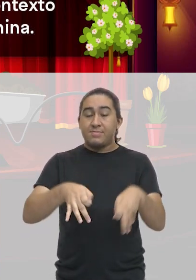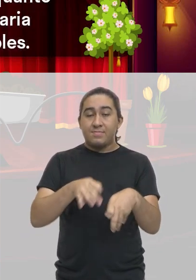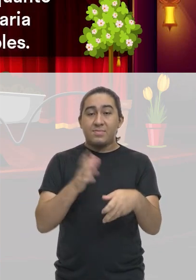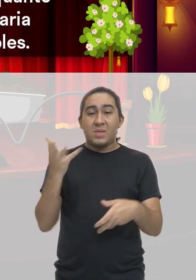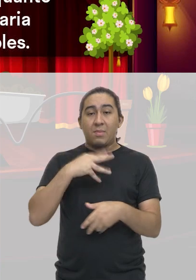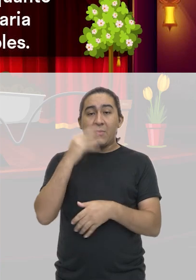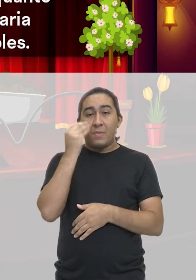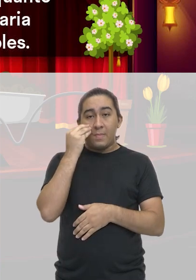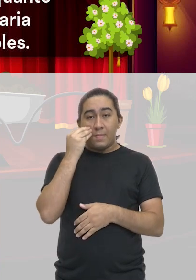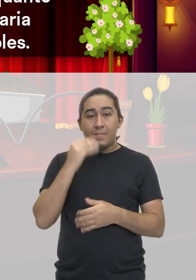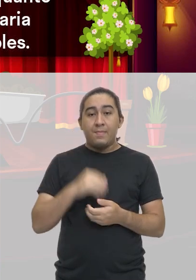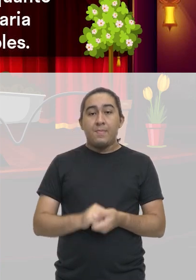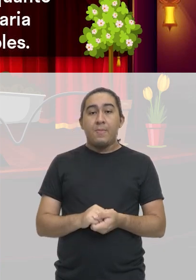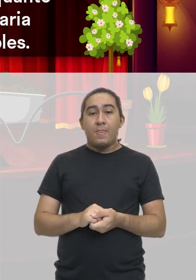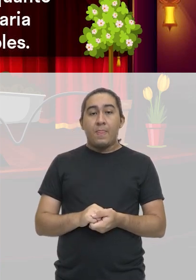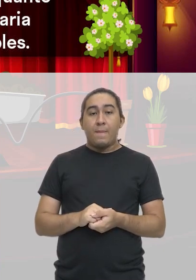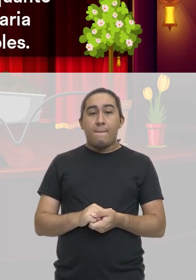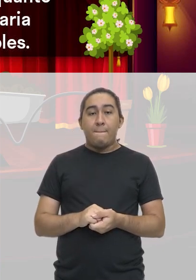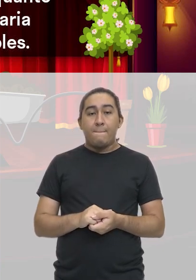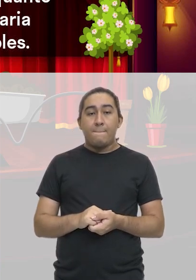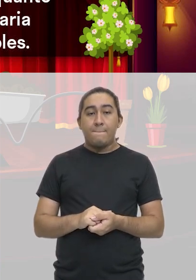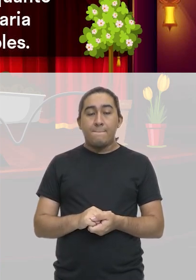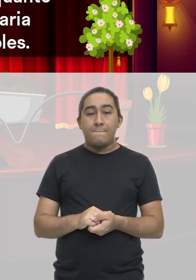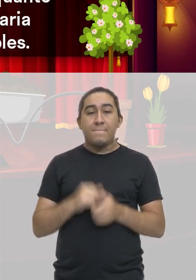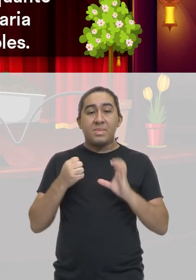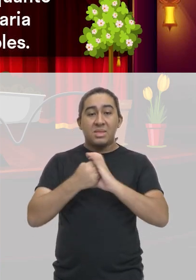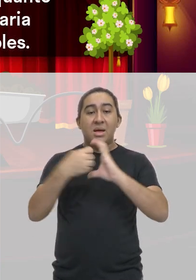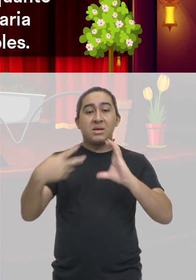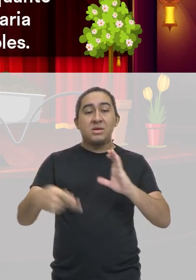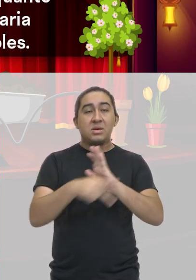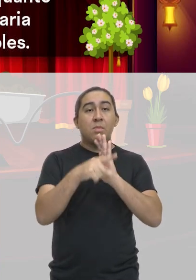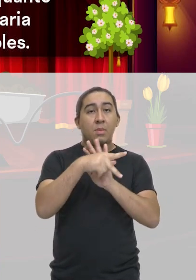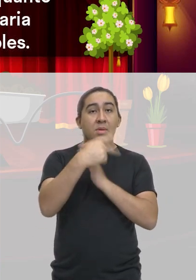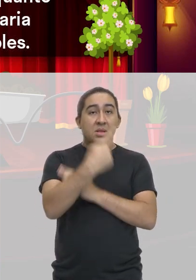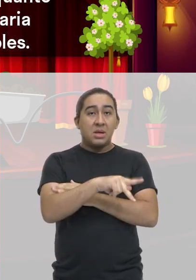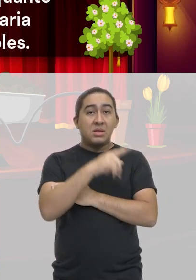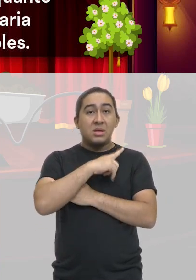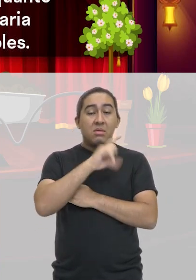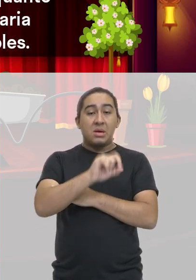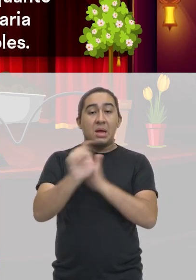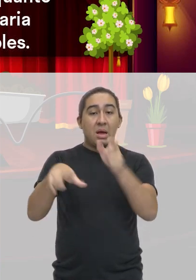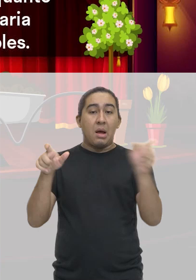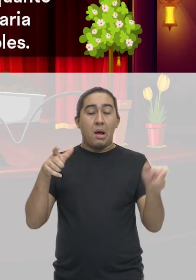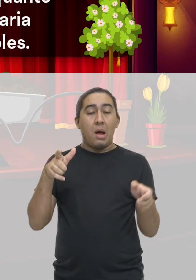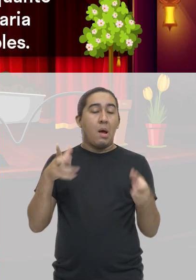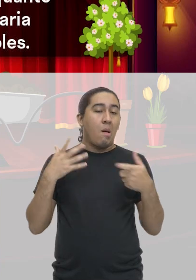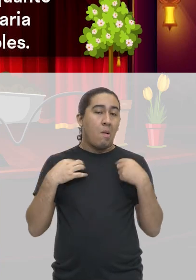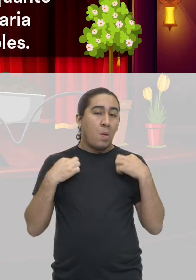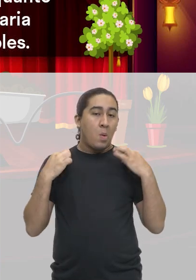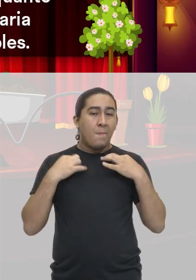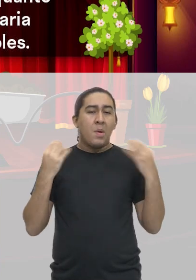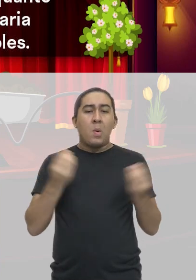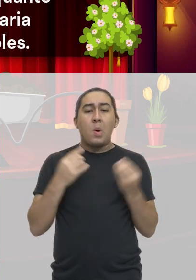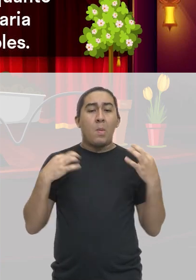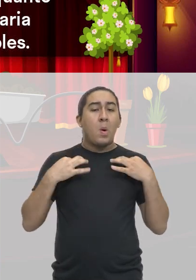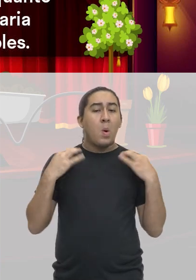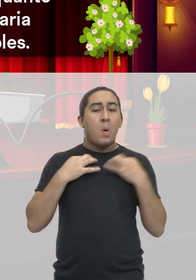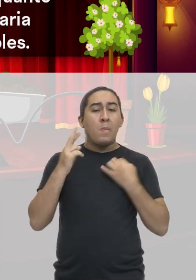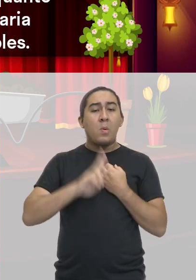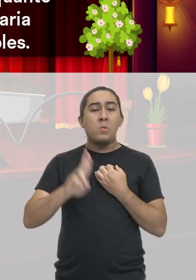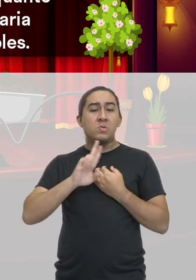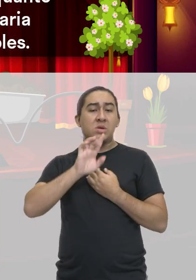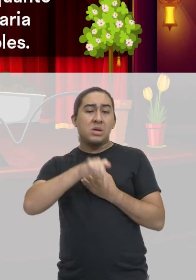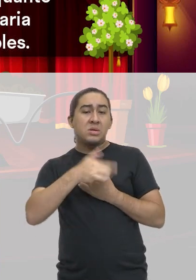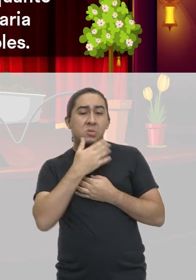Vamos ver? Elementos da caracterização, que traz já o figurino. Como é que ela se veste? Como é que ele